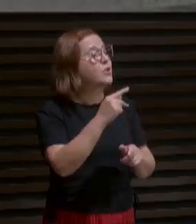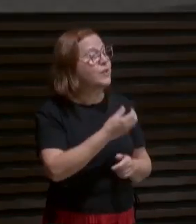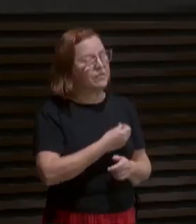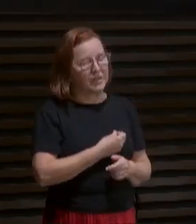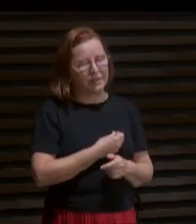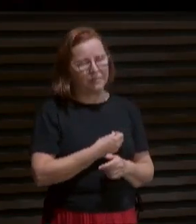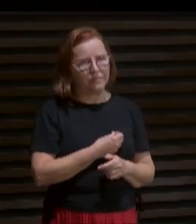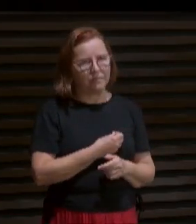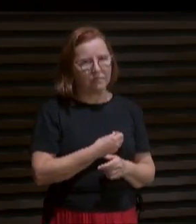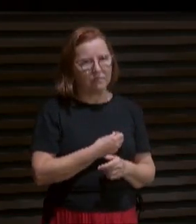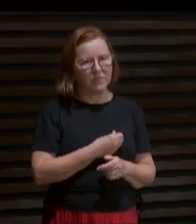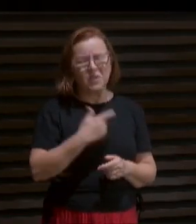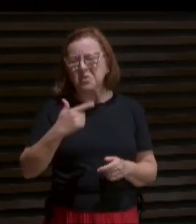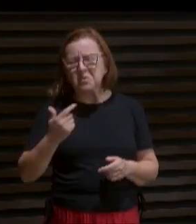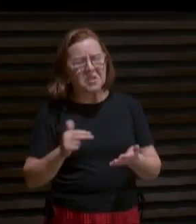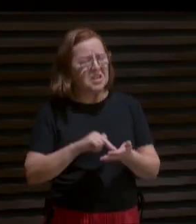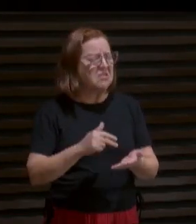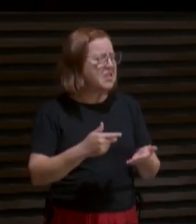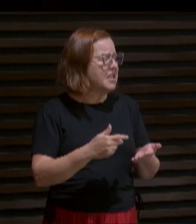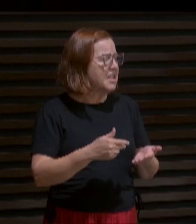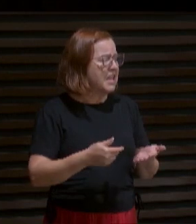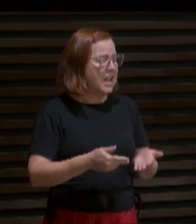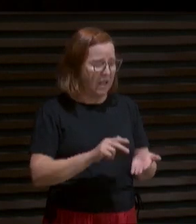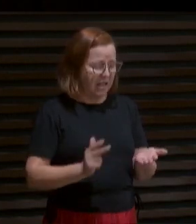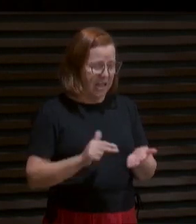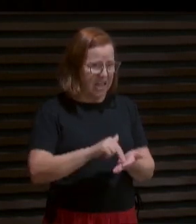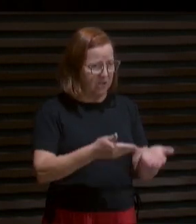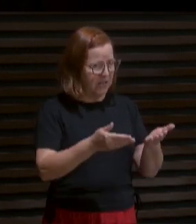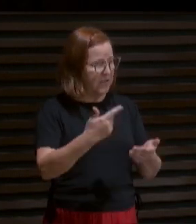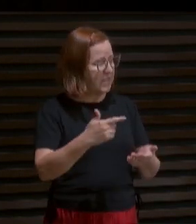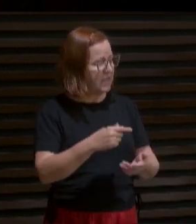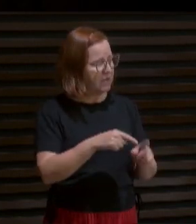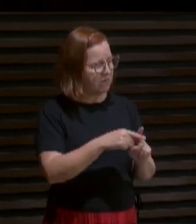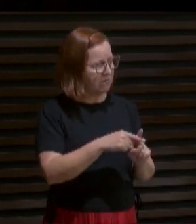Não existe ressurreição sem cruz. Ela disse: eu não quero cruz.